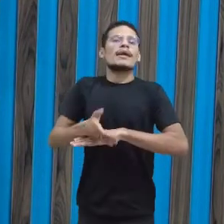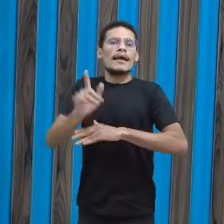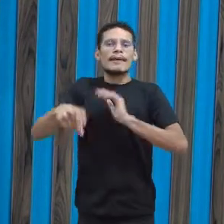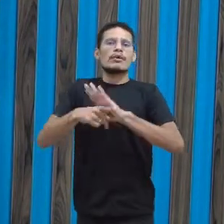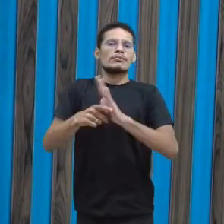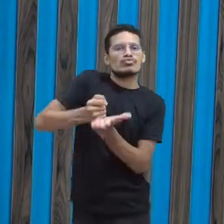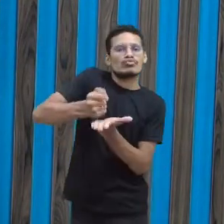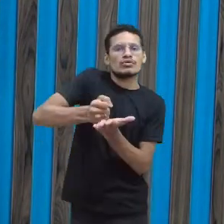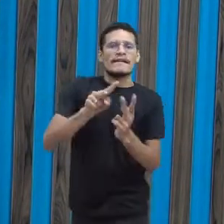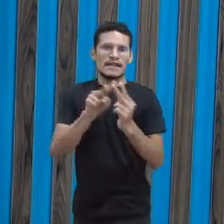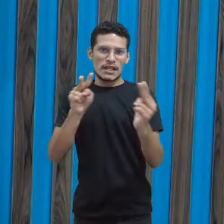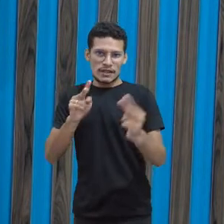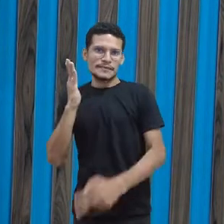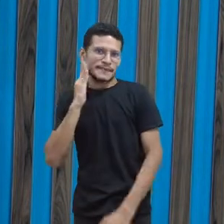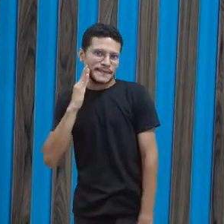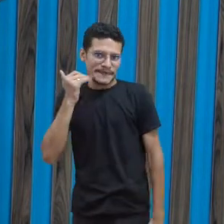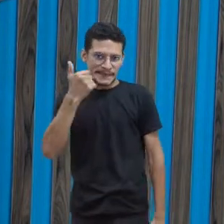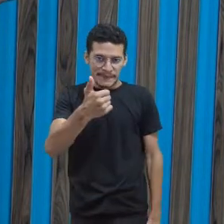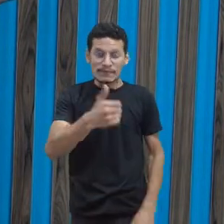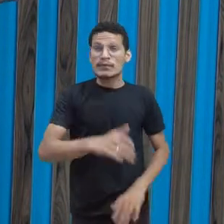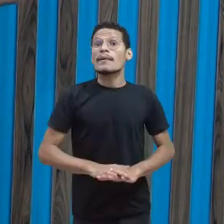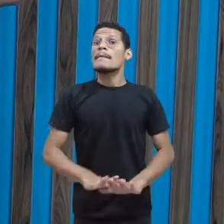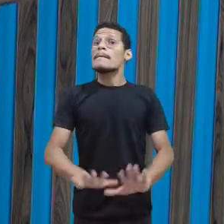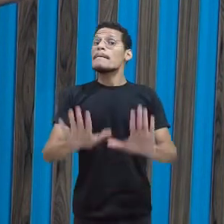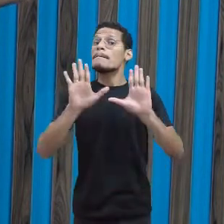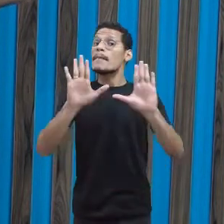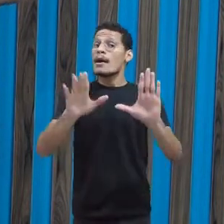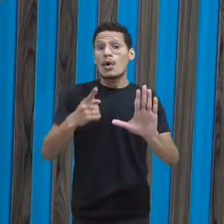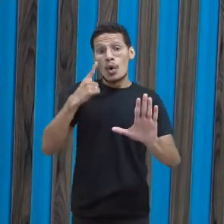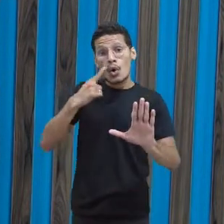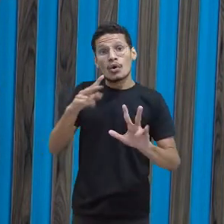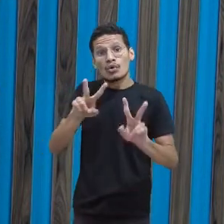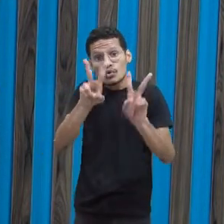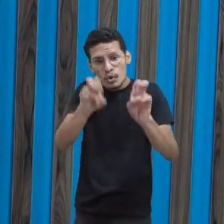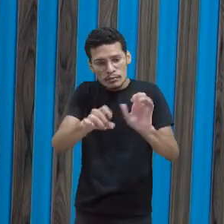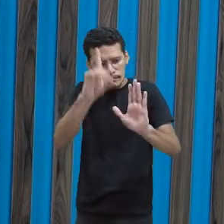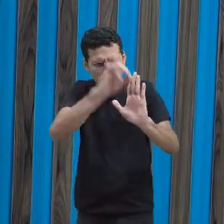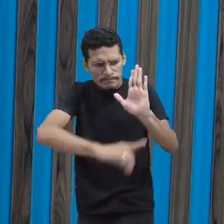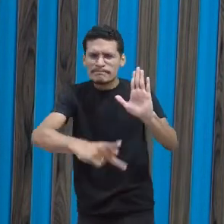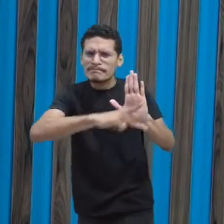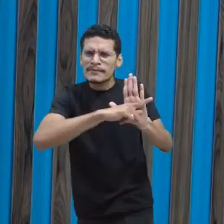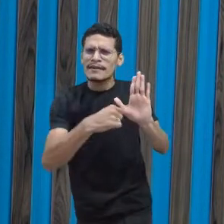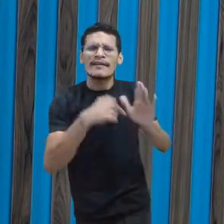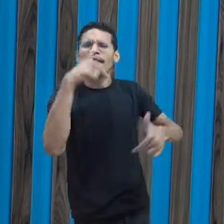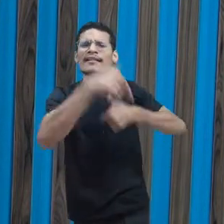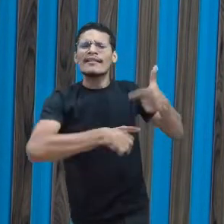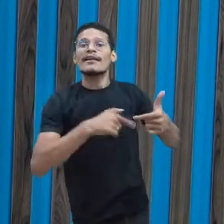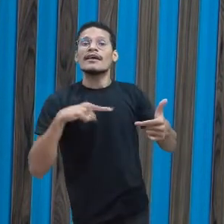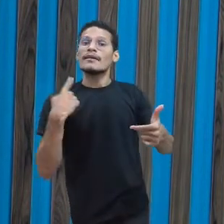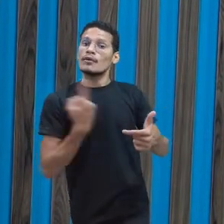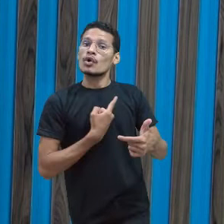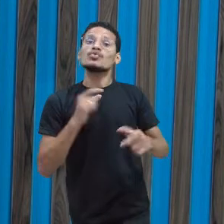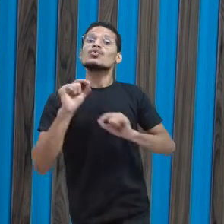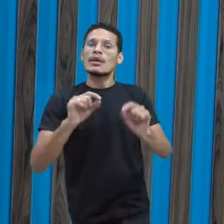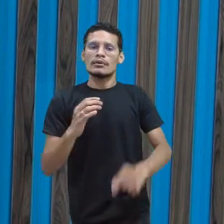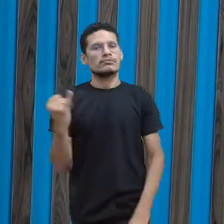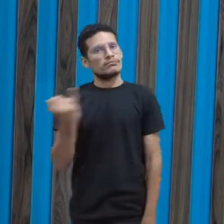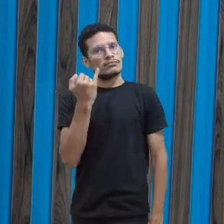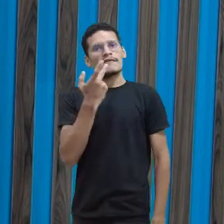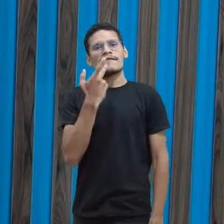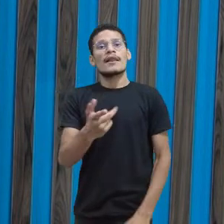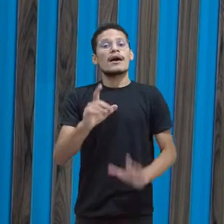certo? Bom, então, sobre ainda esses direitos trabalhistas, é importante a gente também dizer o seguinte, que